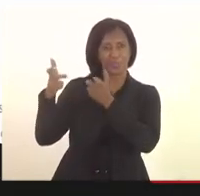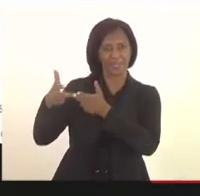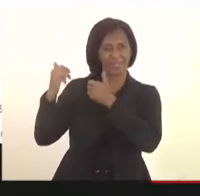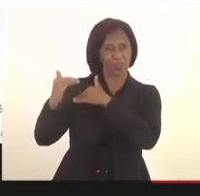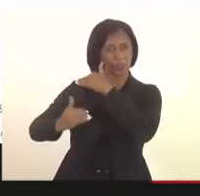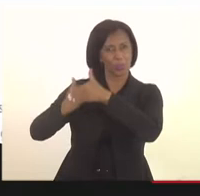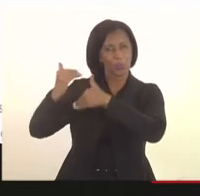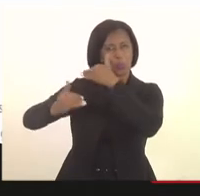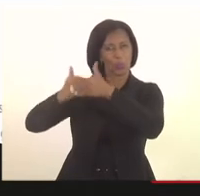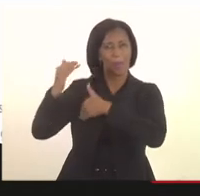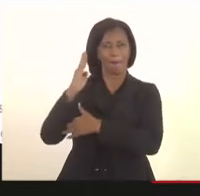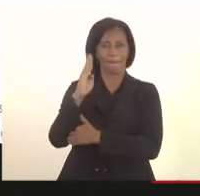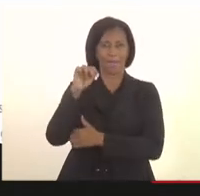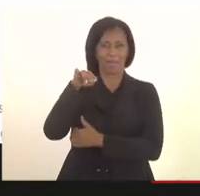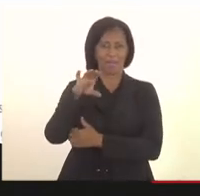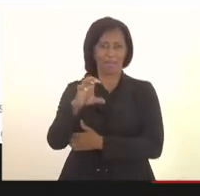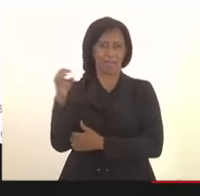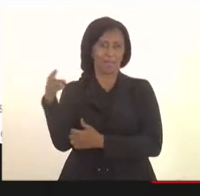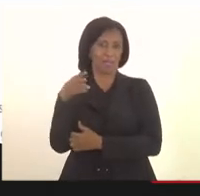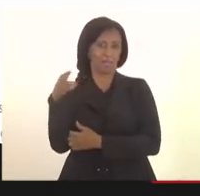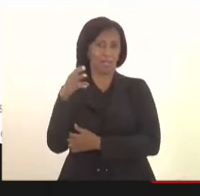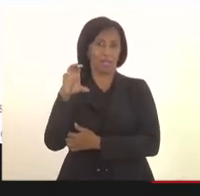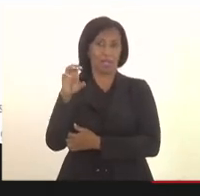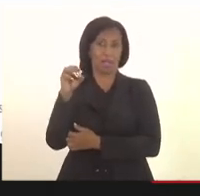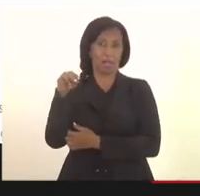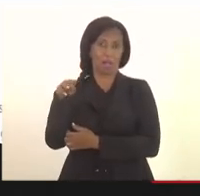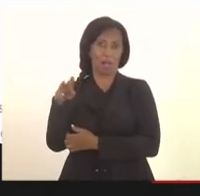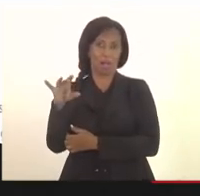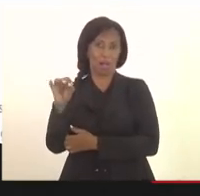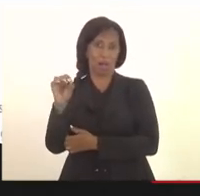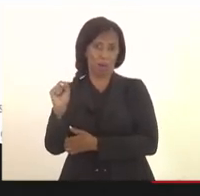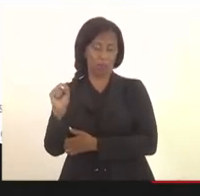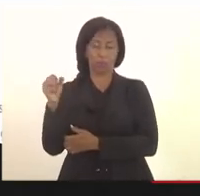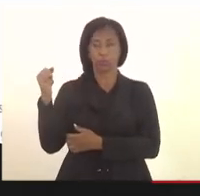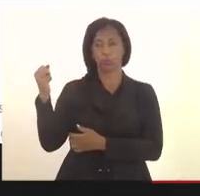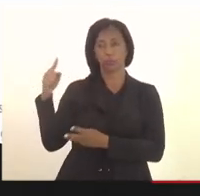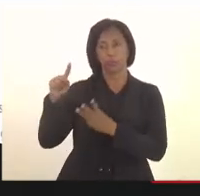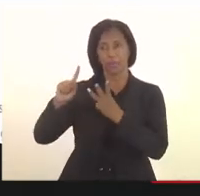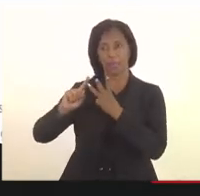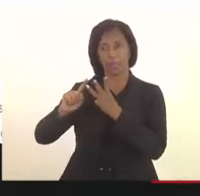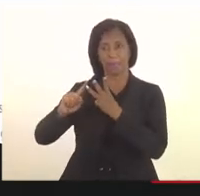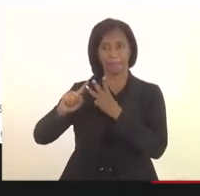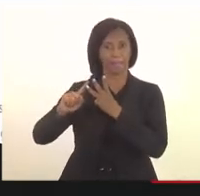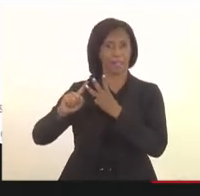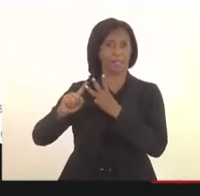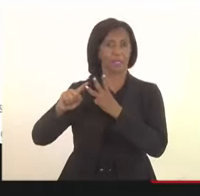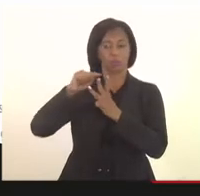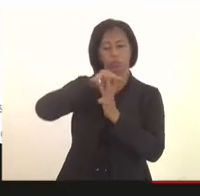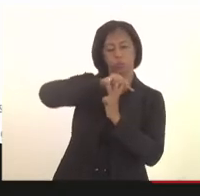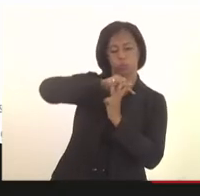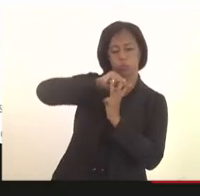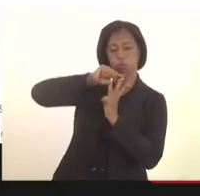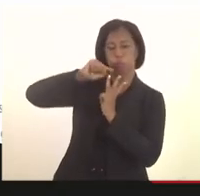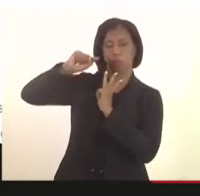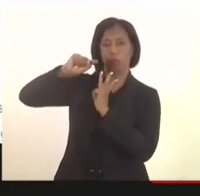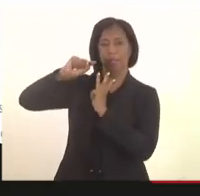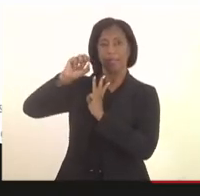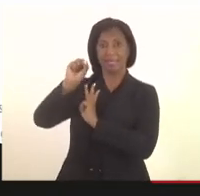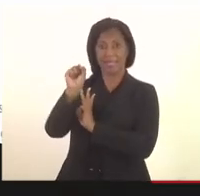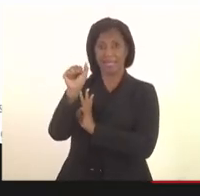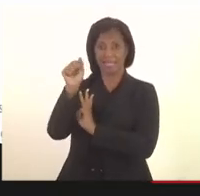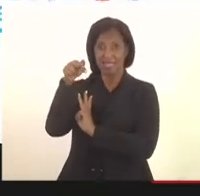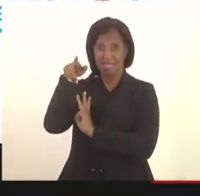desenvolvimento: BMC-33, na Bacia de Campos, e BMS-50 e BMS-51, na Bacia de